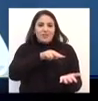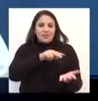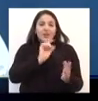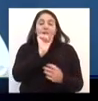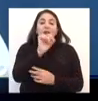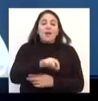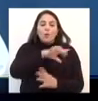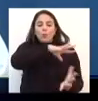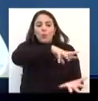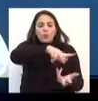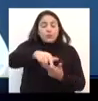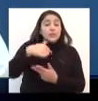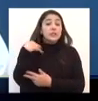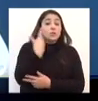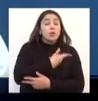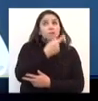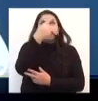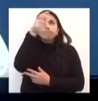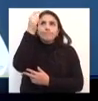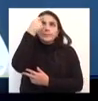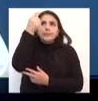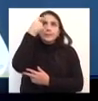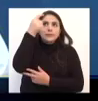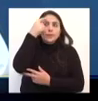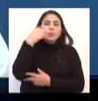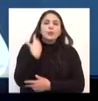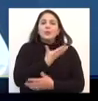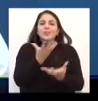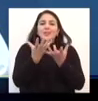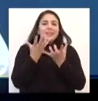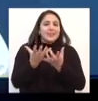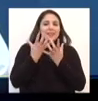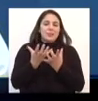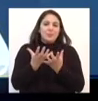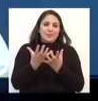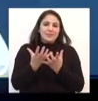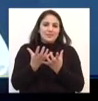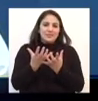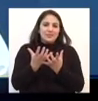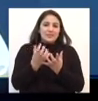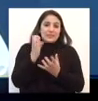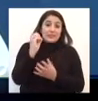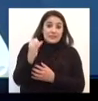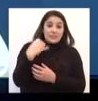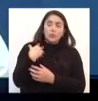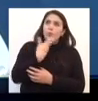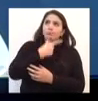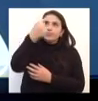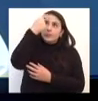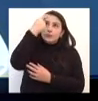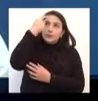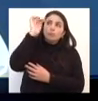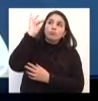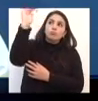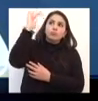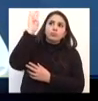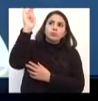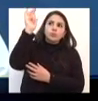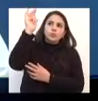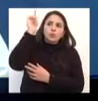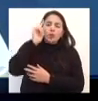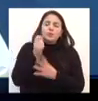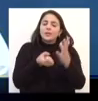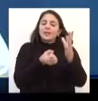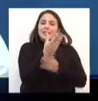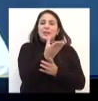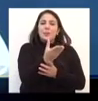nós ideamos, aquilo que nós pensamos, e de acordo com aquilo que nós ideamos e pensamos, é aquilo que nós vamos